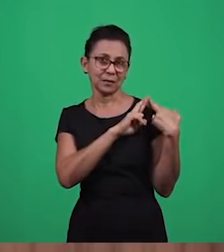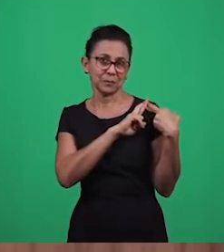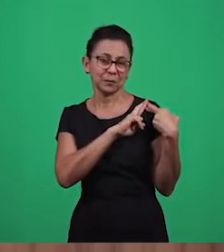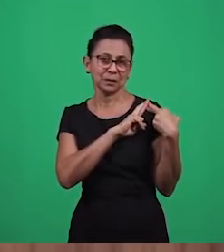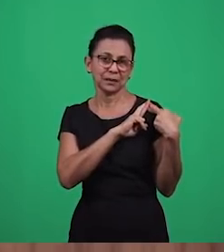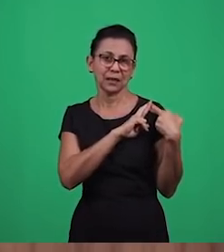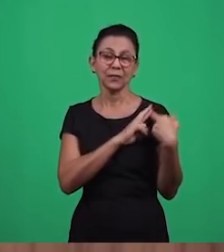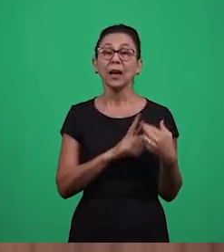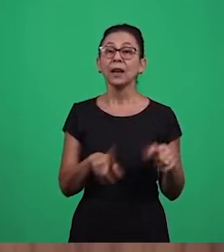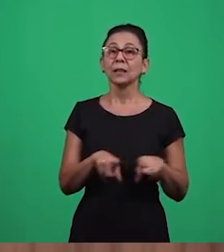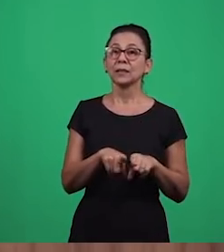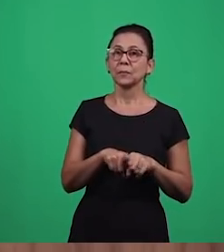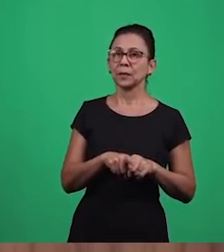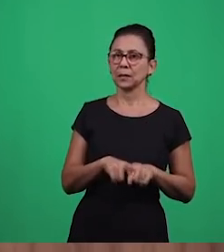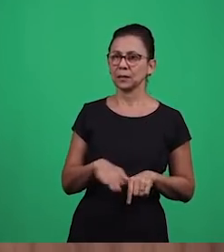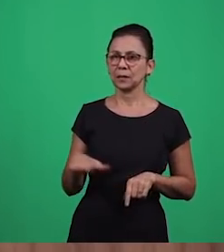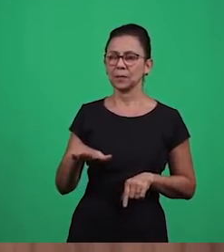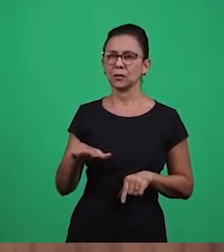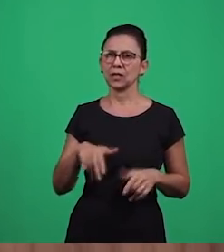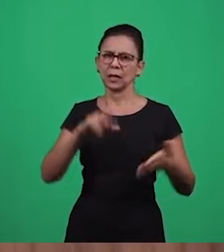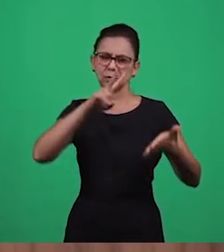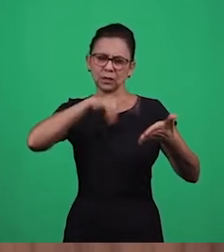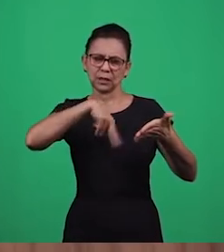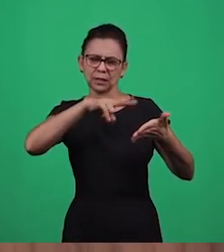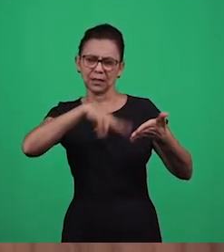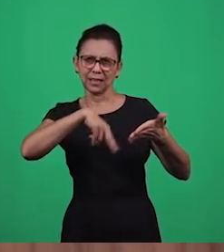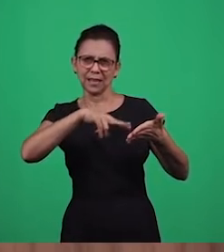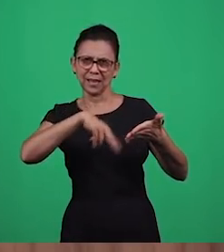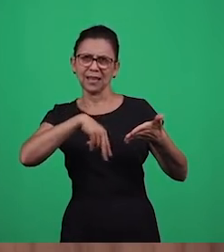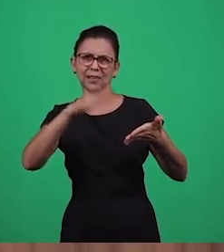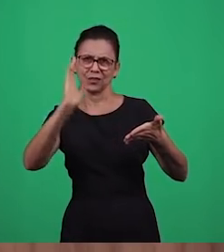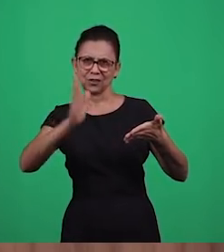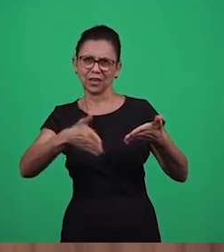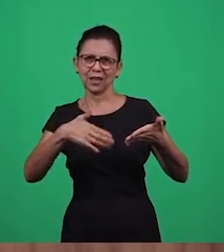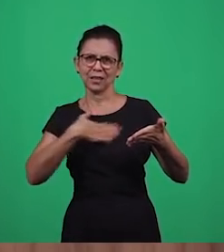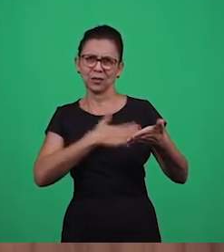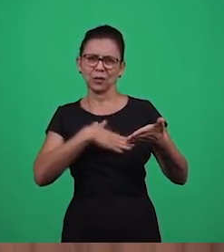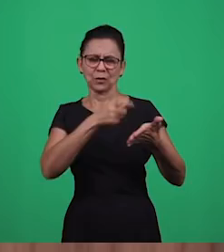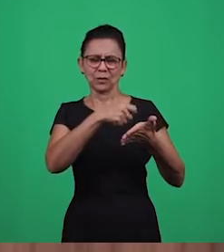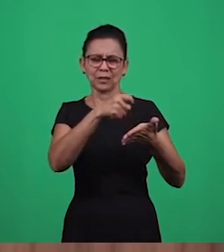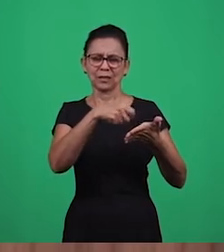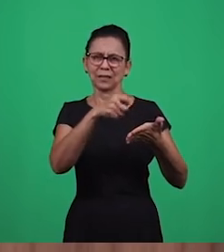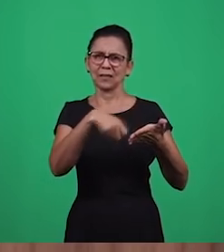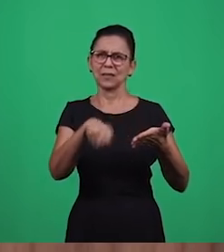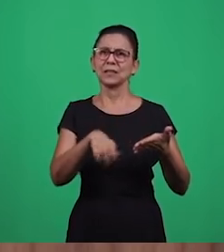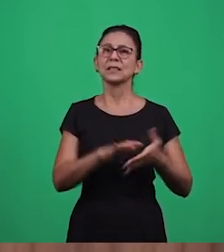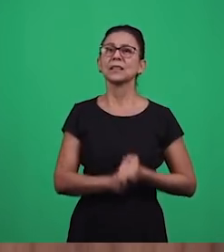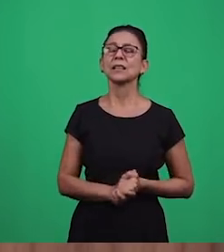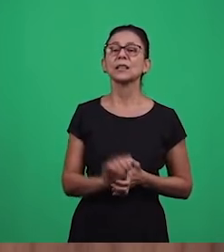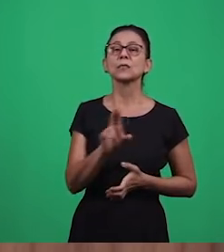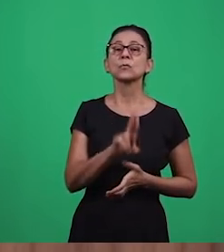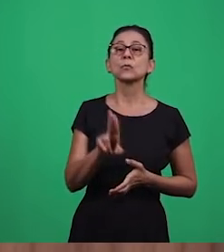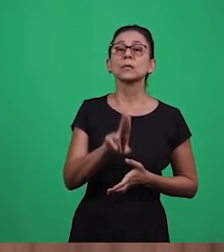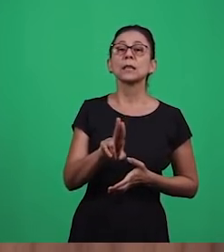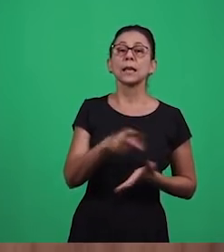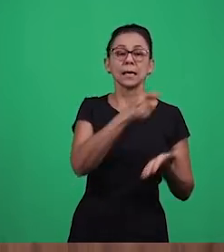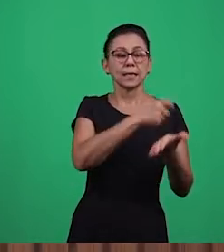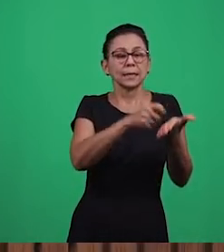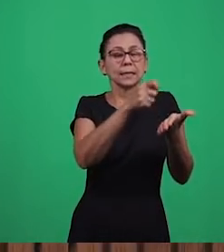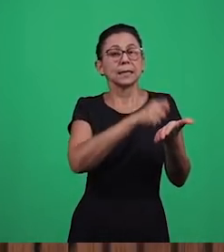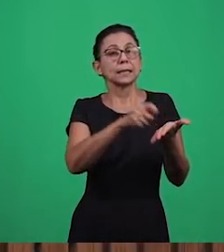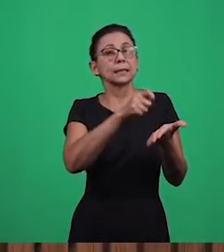e gostam muito de escrever, uma outra possibilidade é elaborar a rotina por meio da linguagem